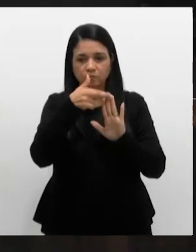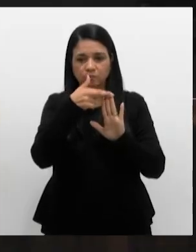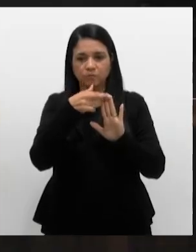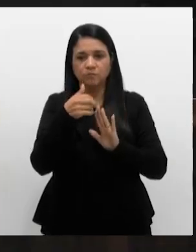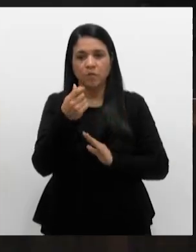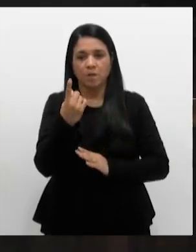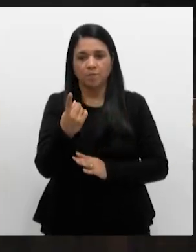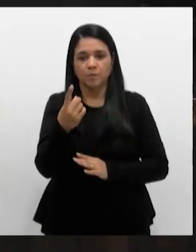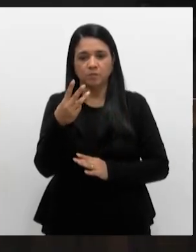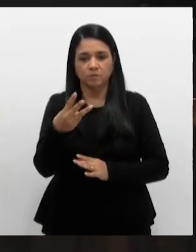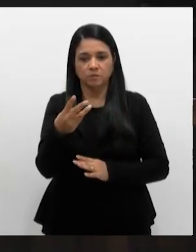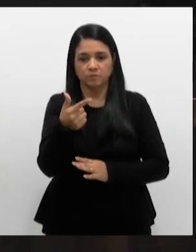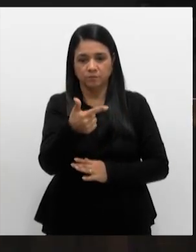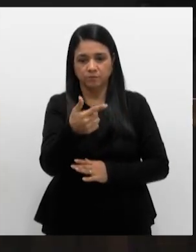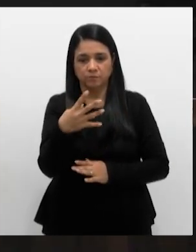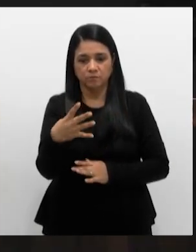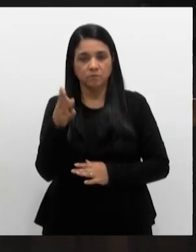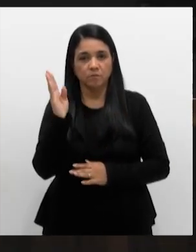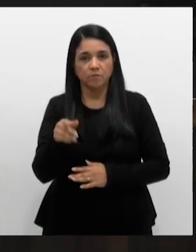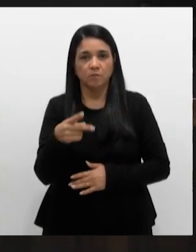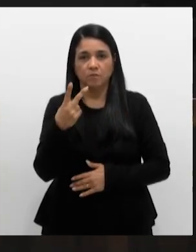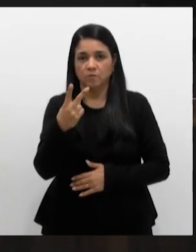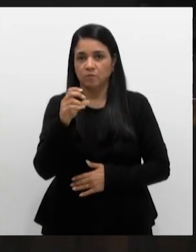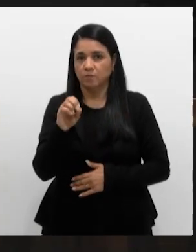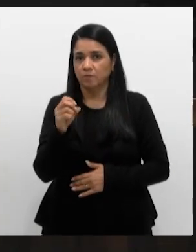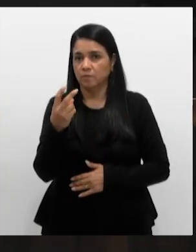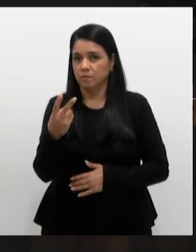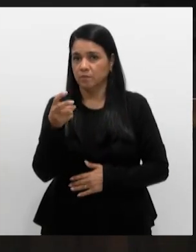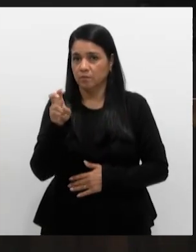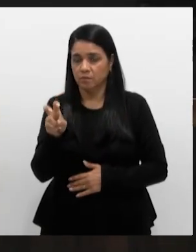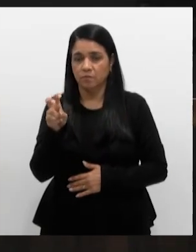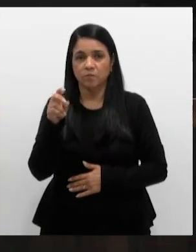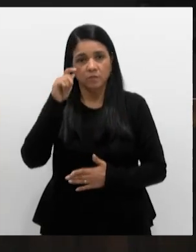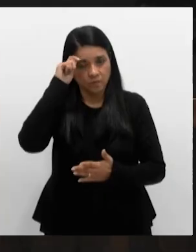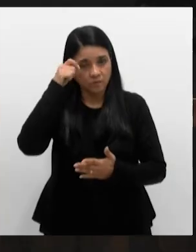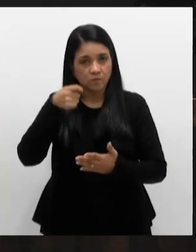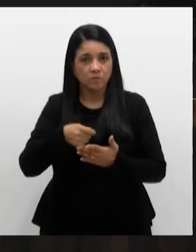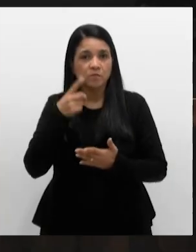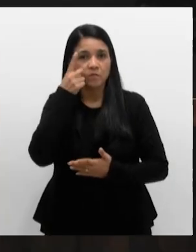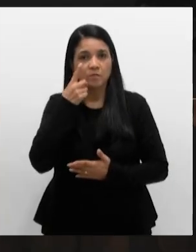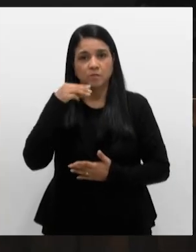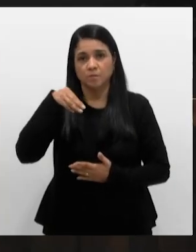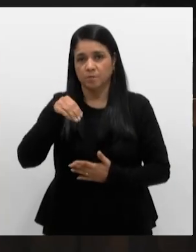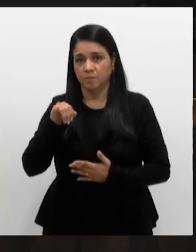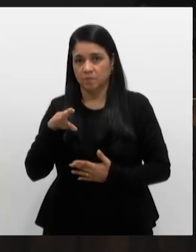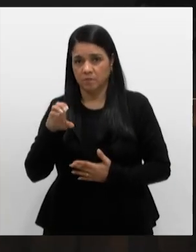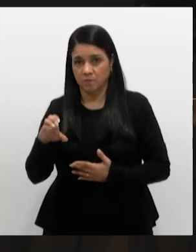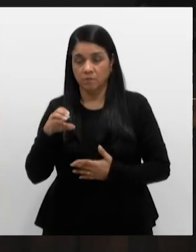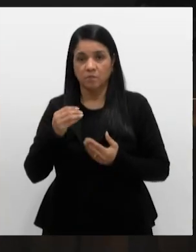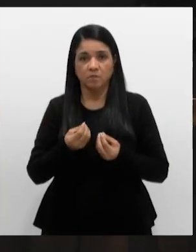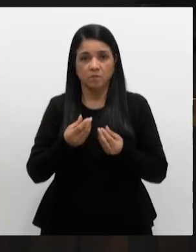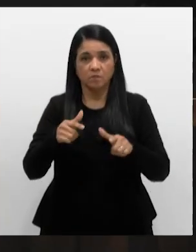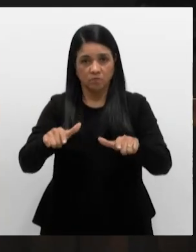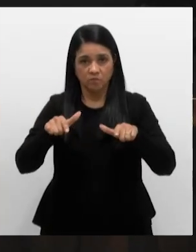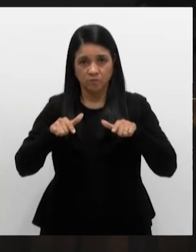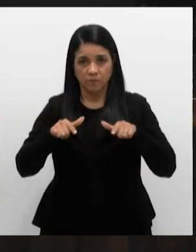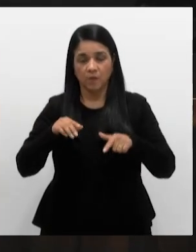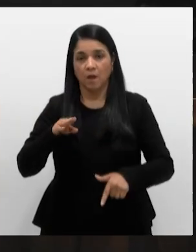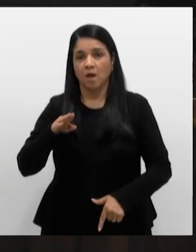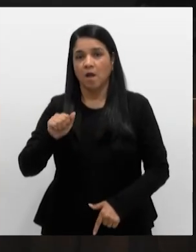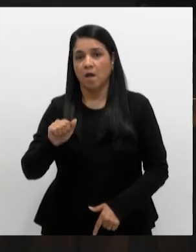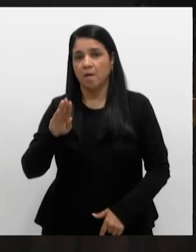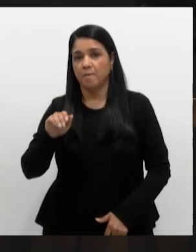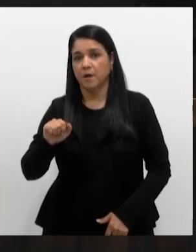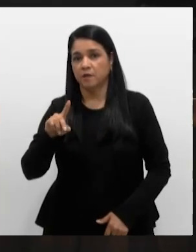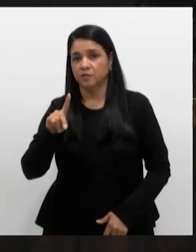número 1324 de 2025, de autoria do deputado Carlos Mink, que concede o diploma Abadia dos